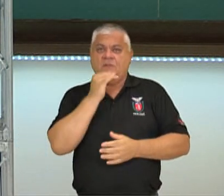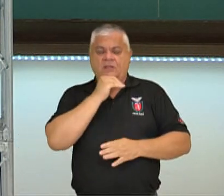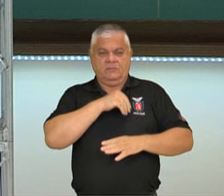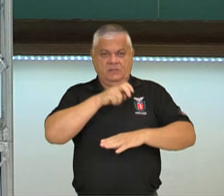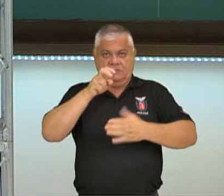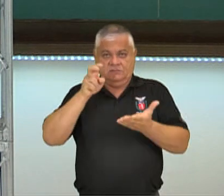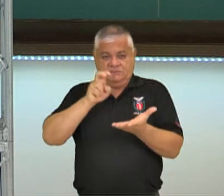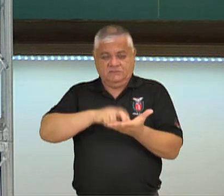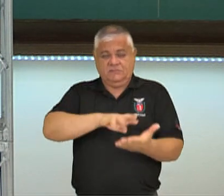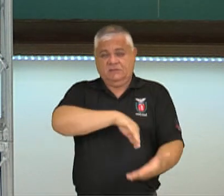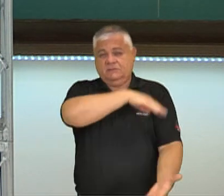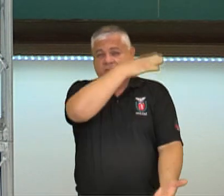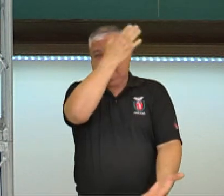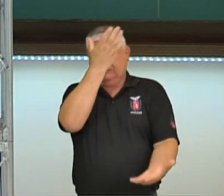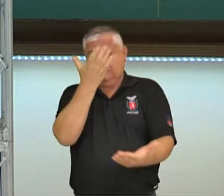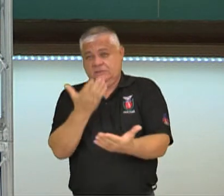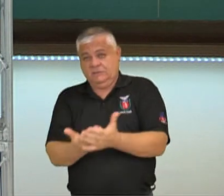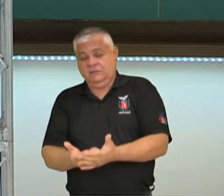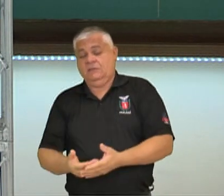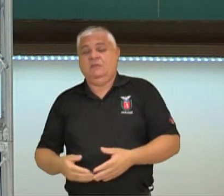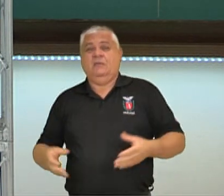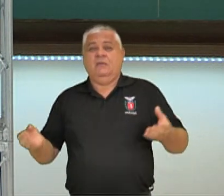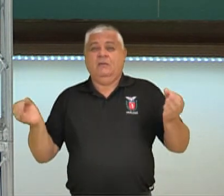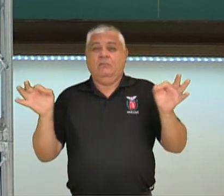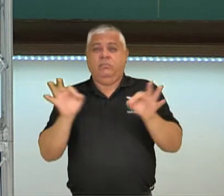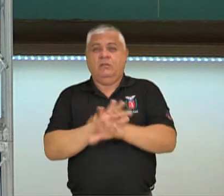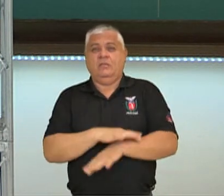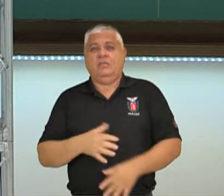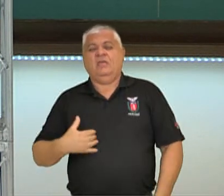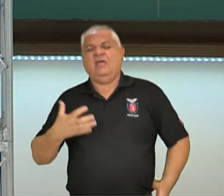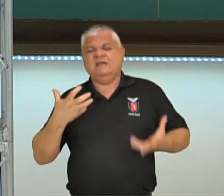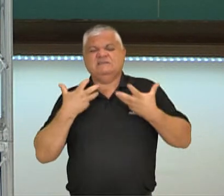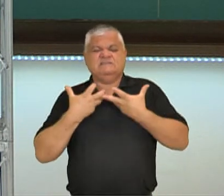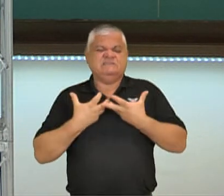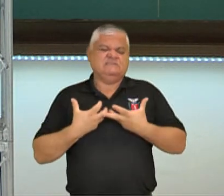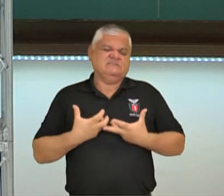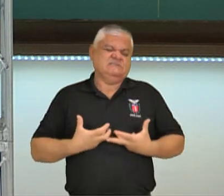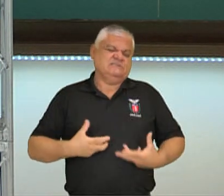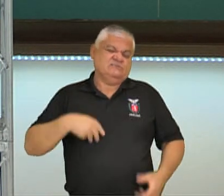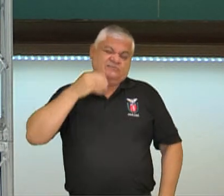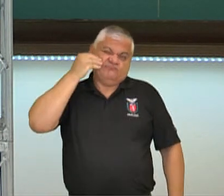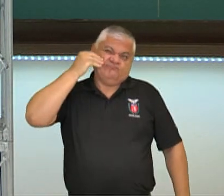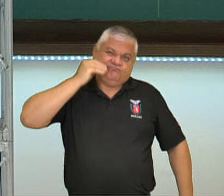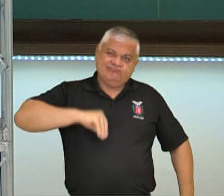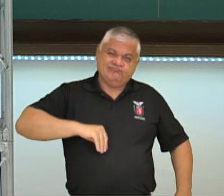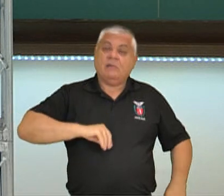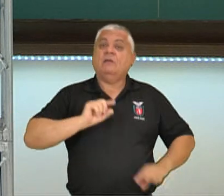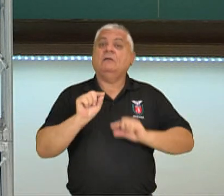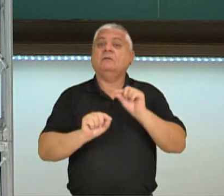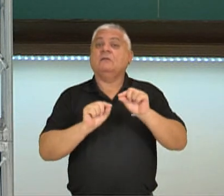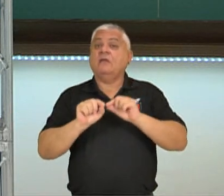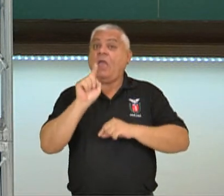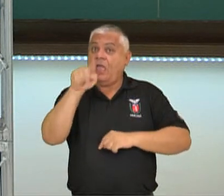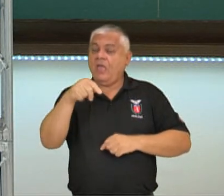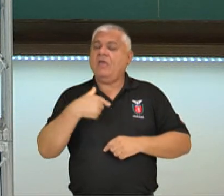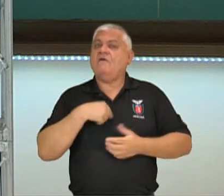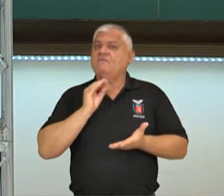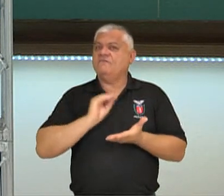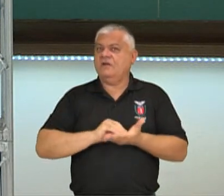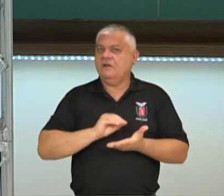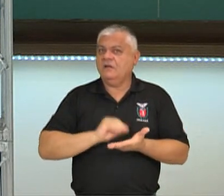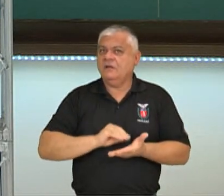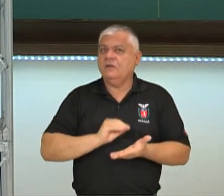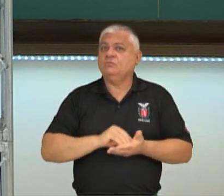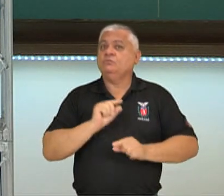tem chegado em casa assim, ou terminado o seu dia bem cansado? Então, significa que está te